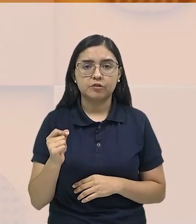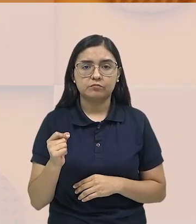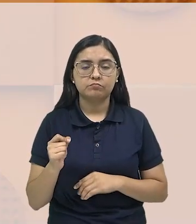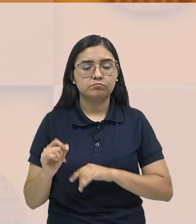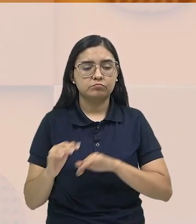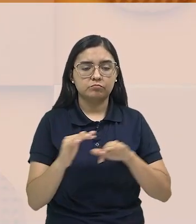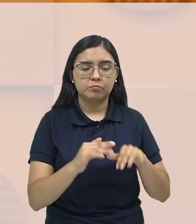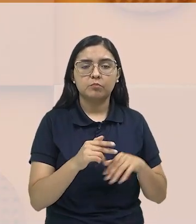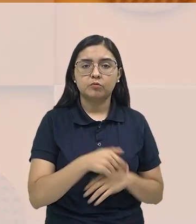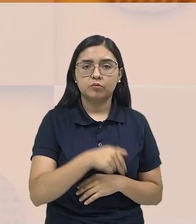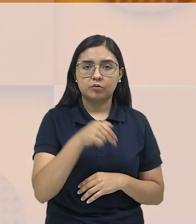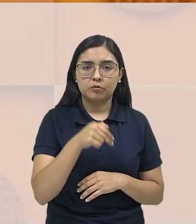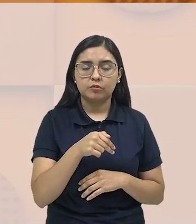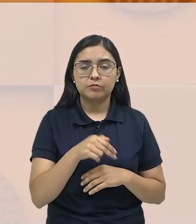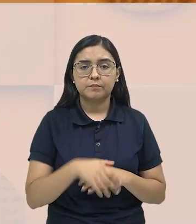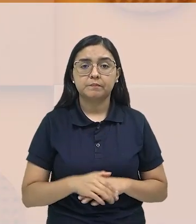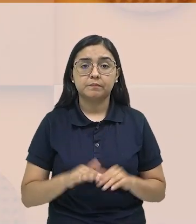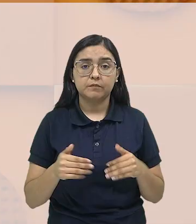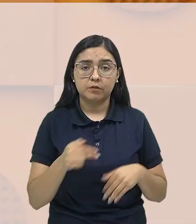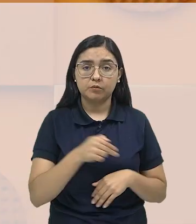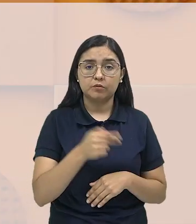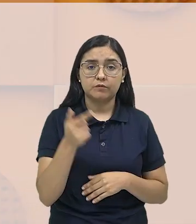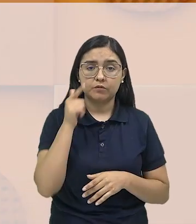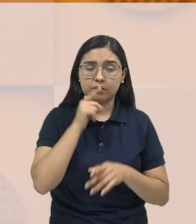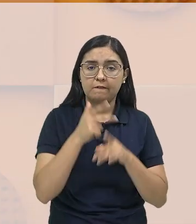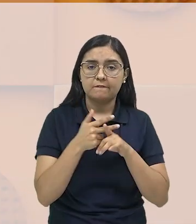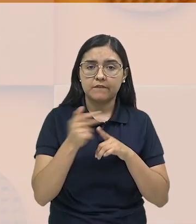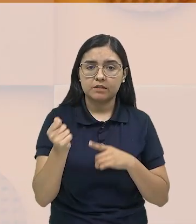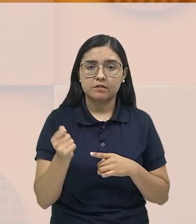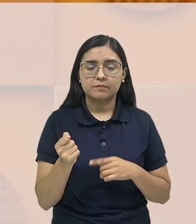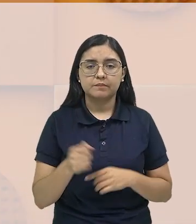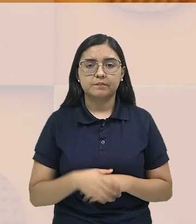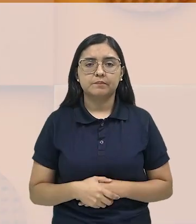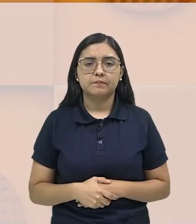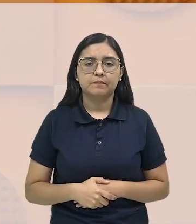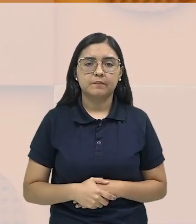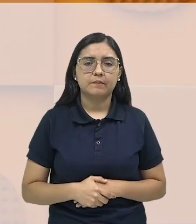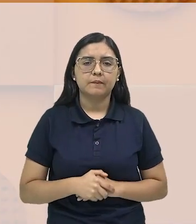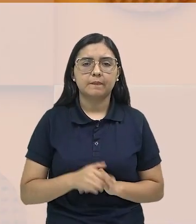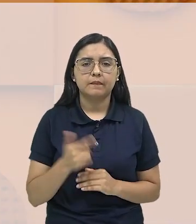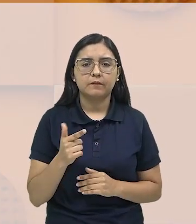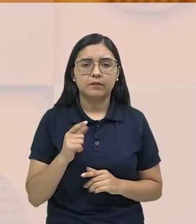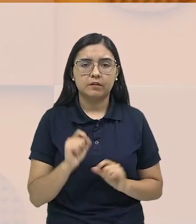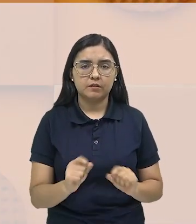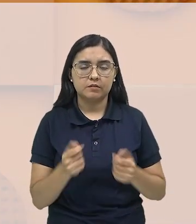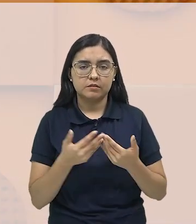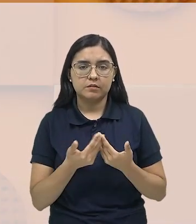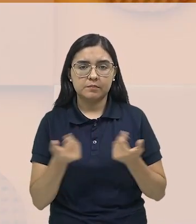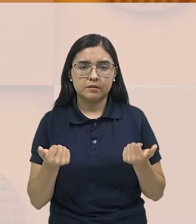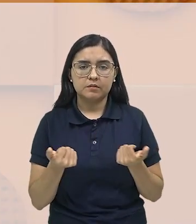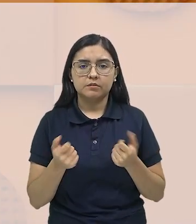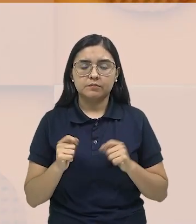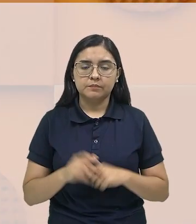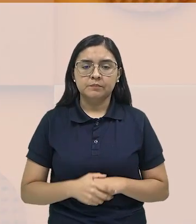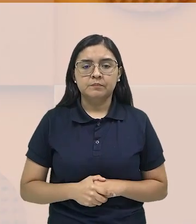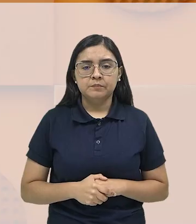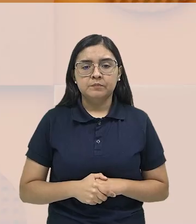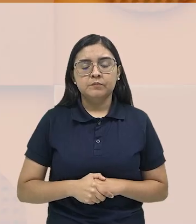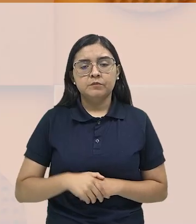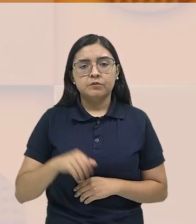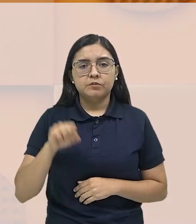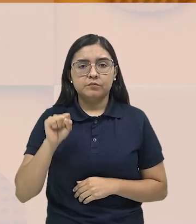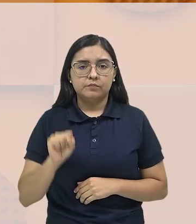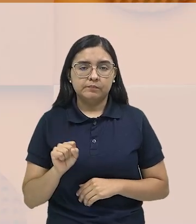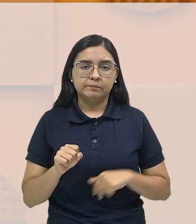lutar ao lado deles, né, o norte vai vencer. E aí não vai haver essa separação entre norte e sul,